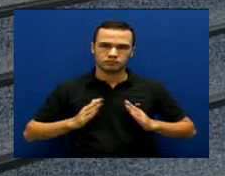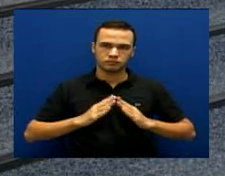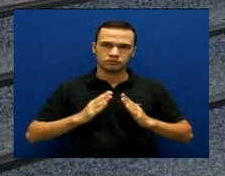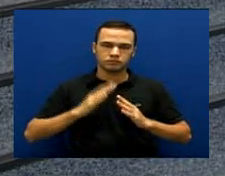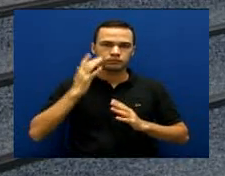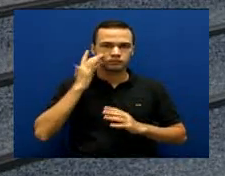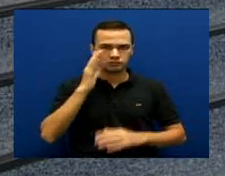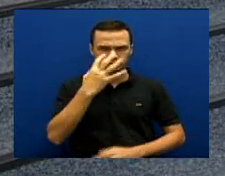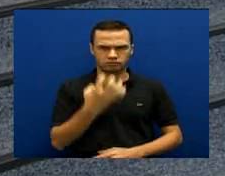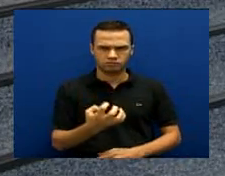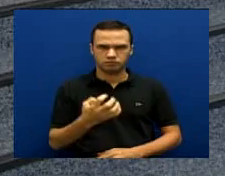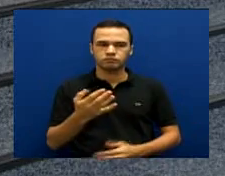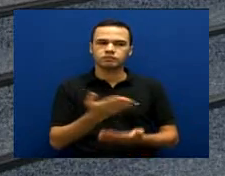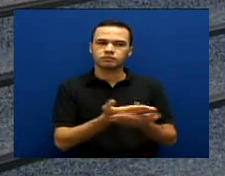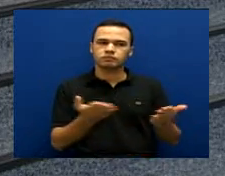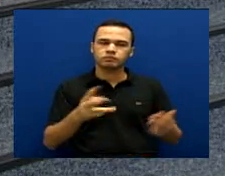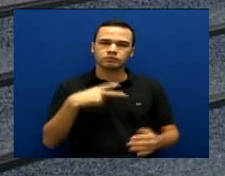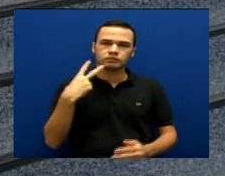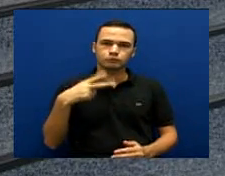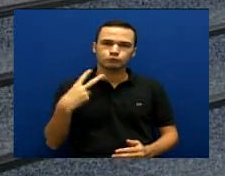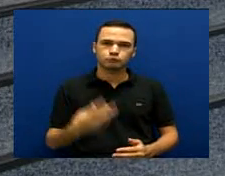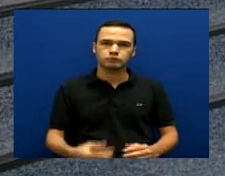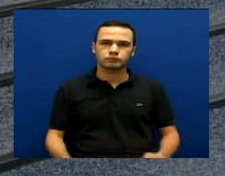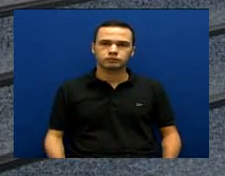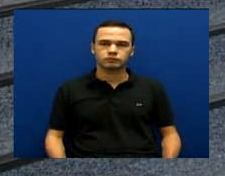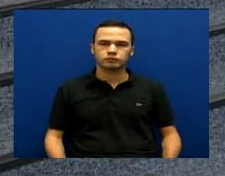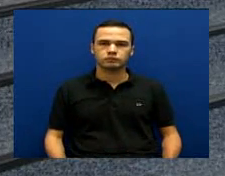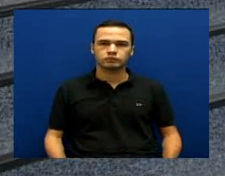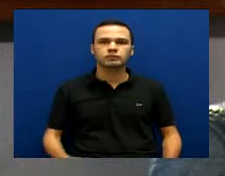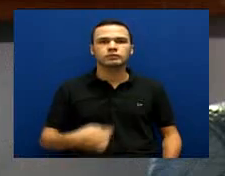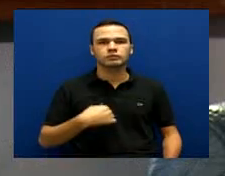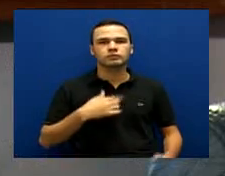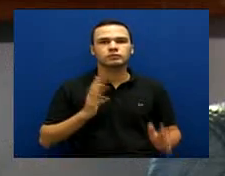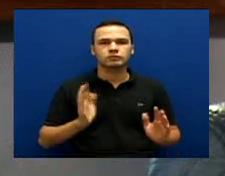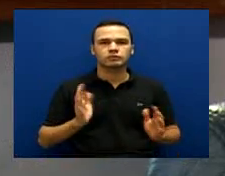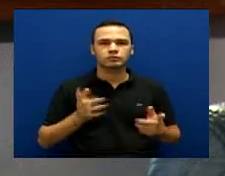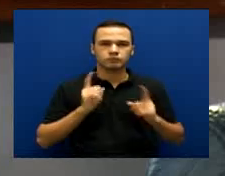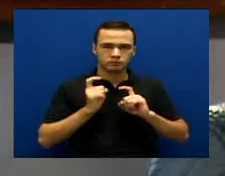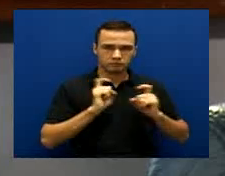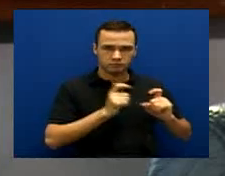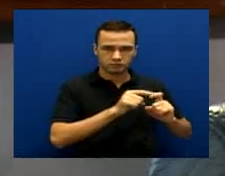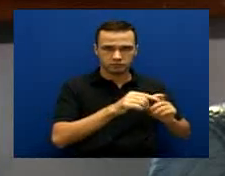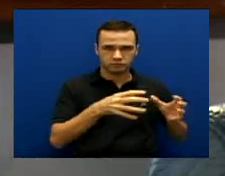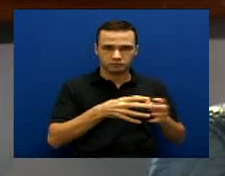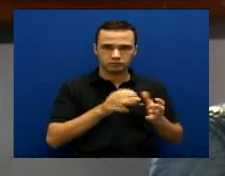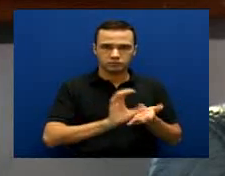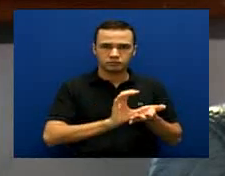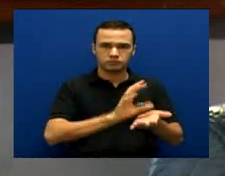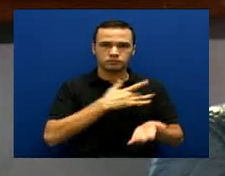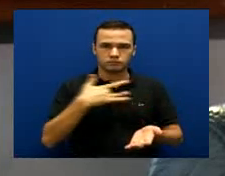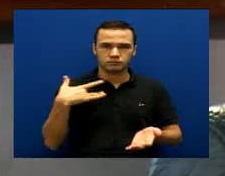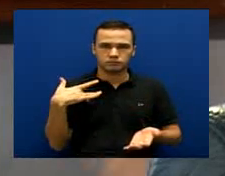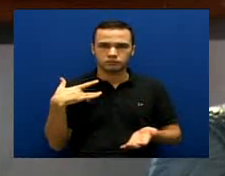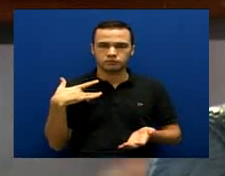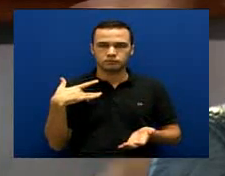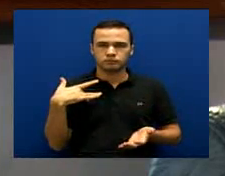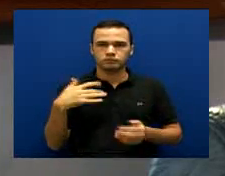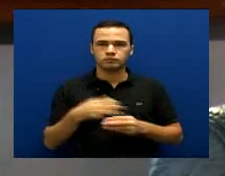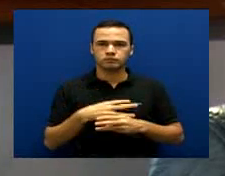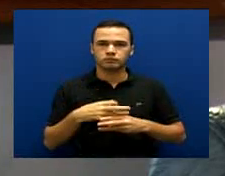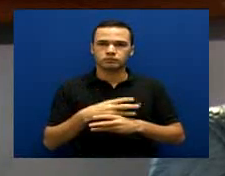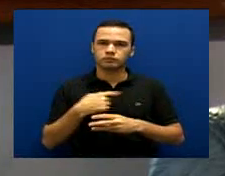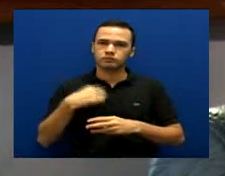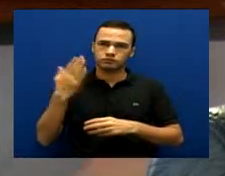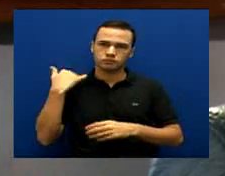sério e alertar os vereadores eu participei das últimas reuniões do conselho municipal de saúde ainda